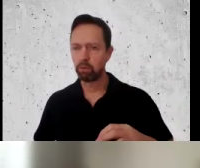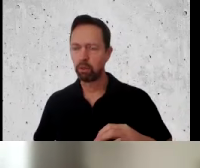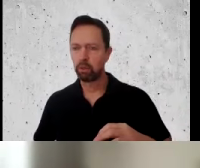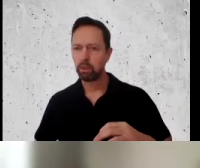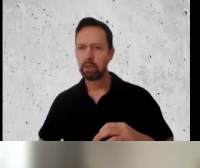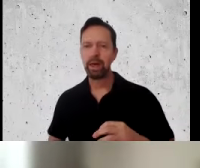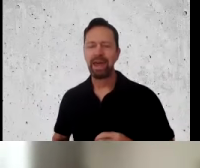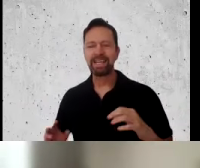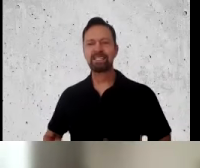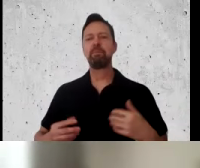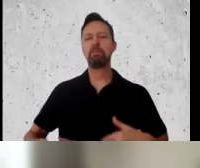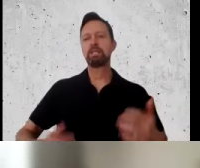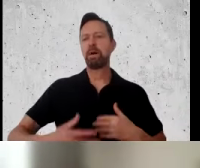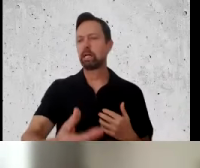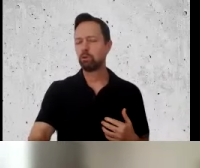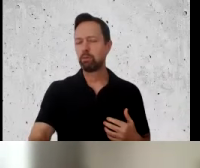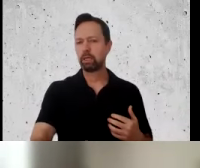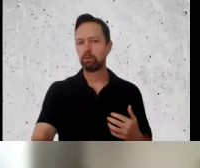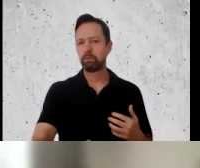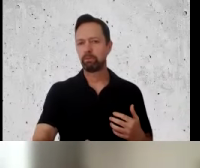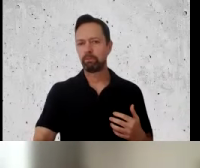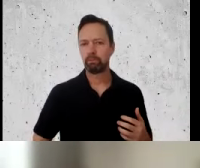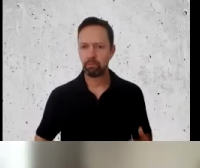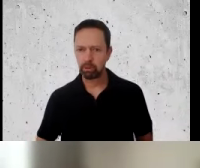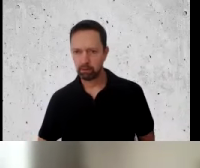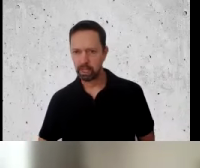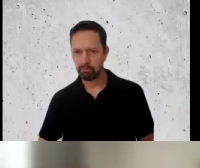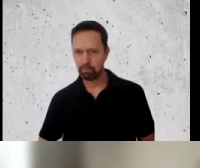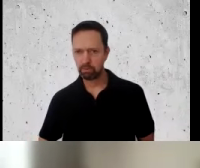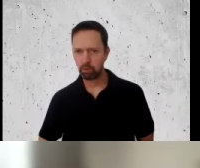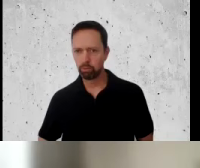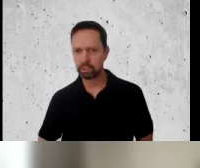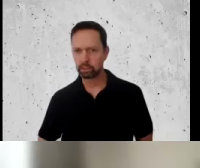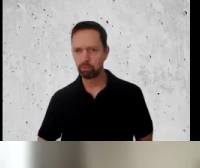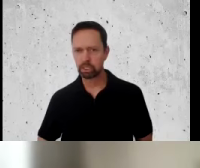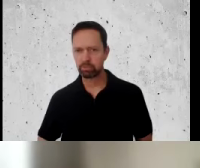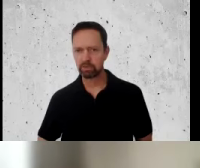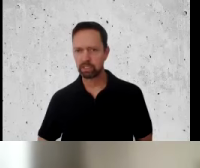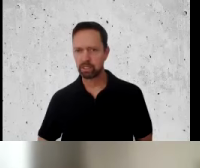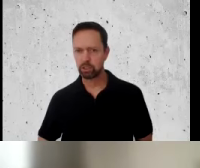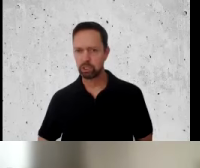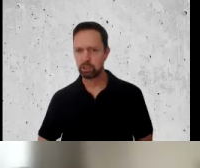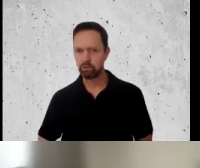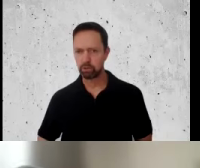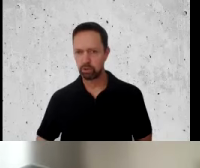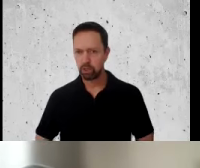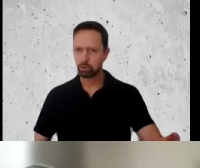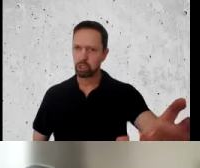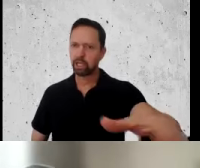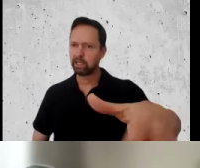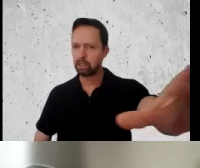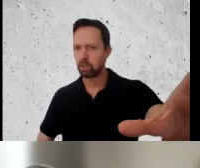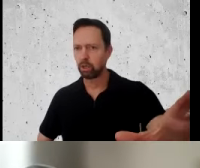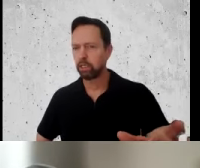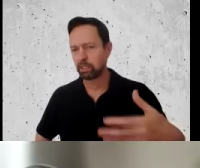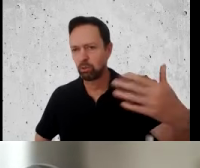produção. Então, é sempre mais barato no mercado, né? Mesmo com muita especificidade de ativos, do